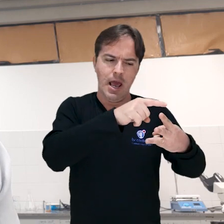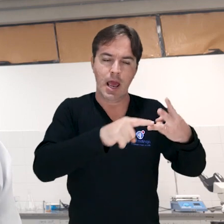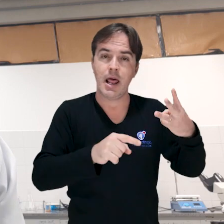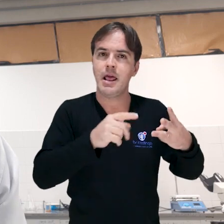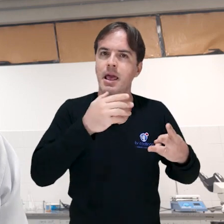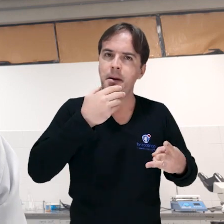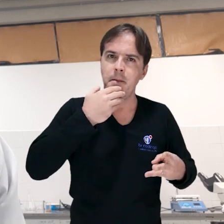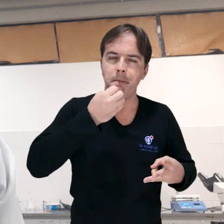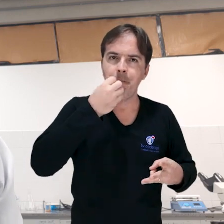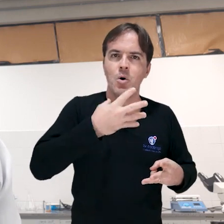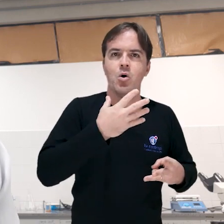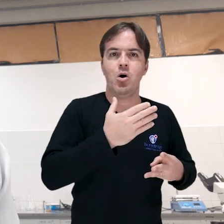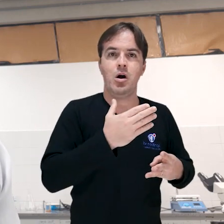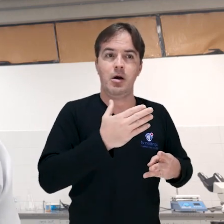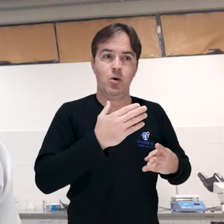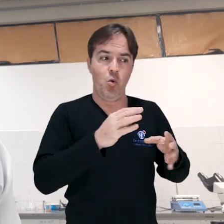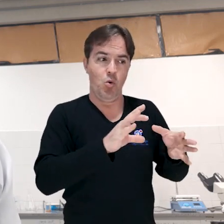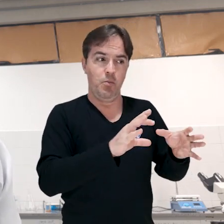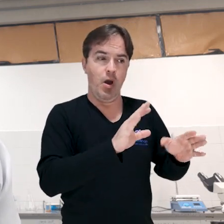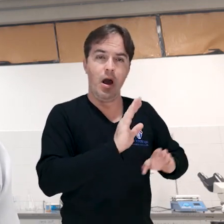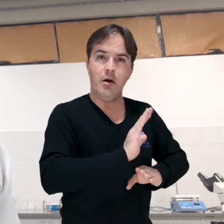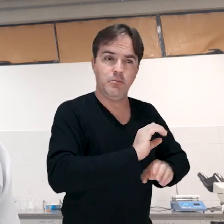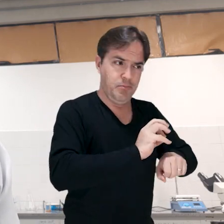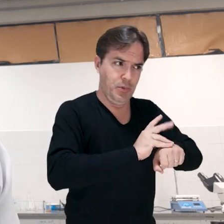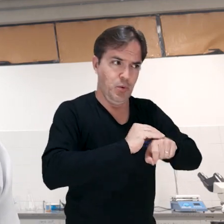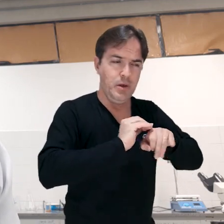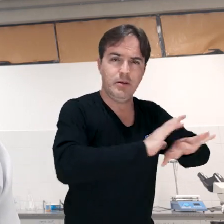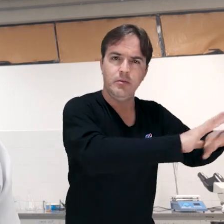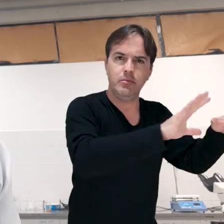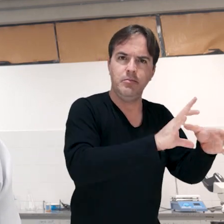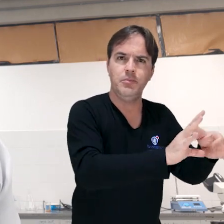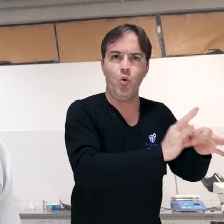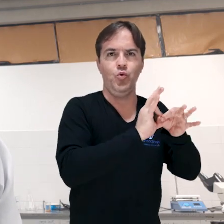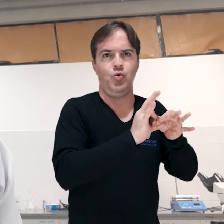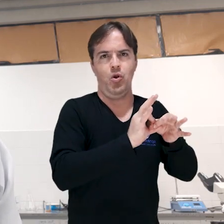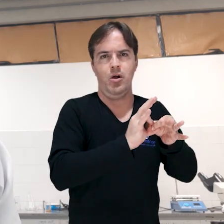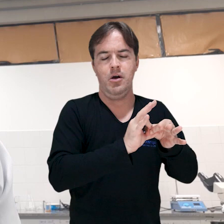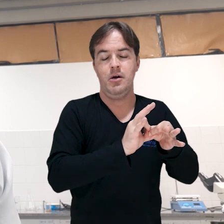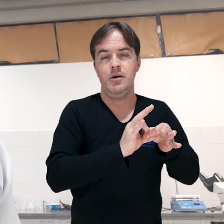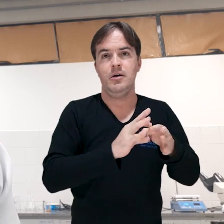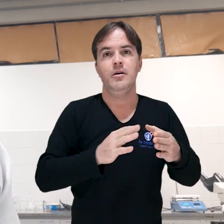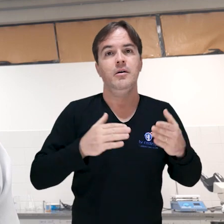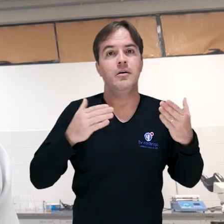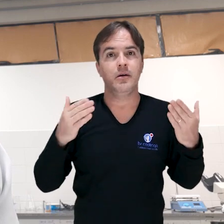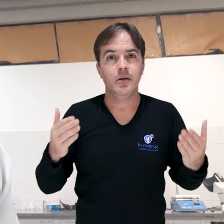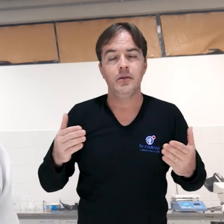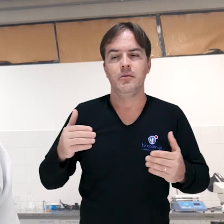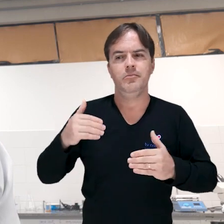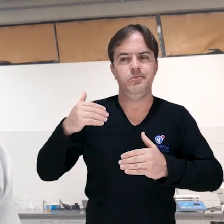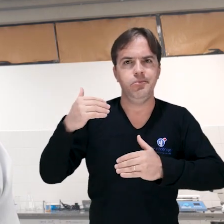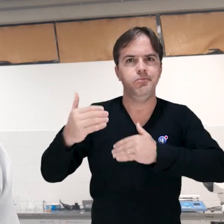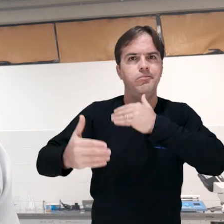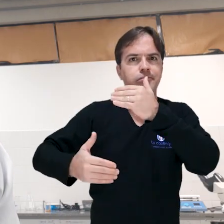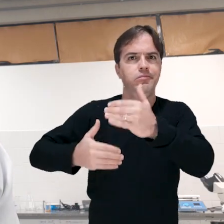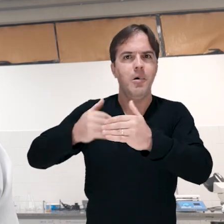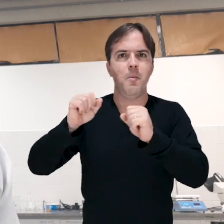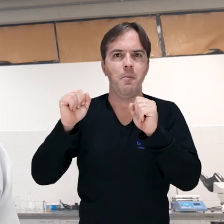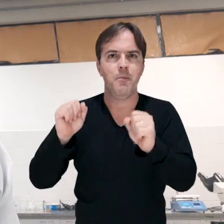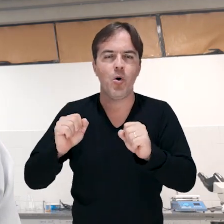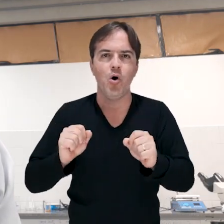medidas plausíveis do controle da pandemia. Até que nós tenhamos um percentual alto da